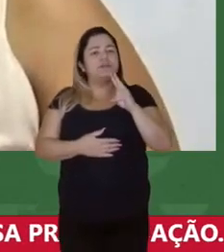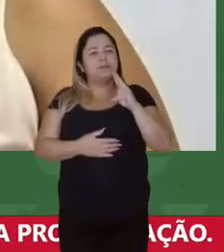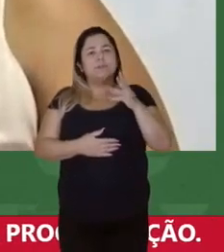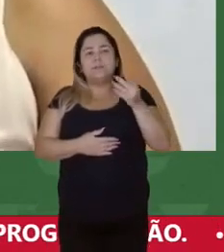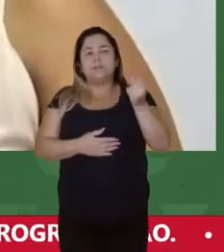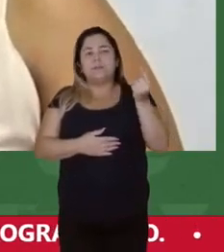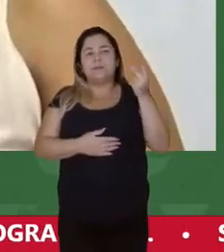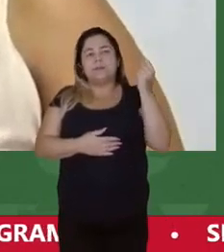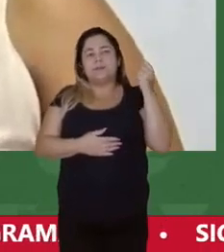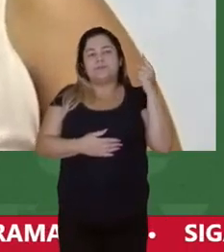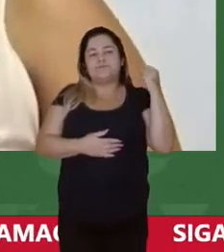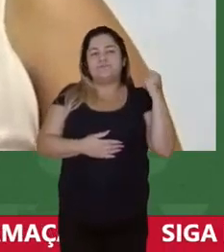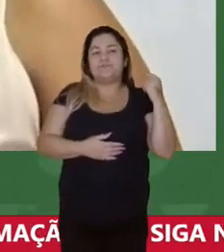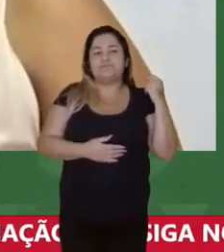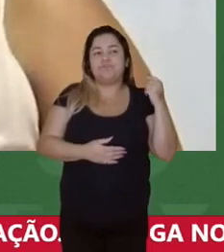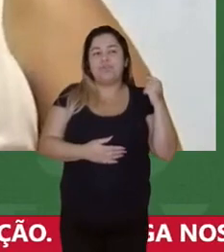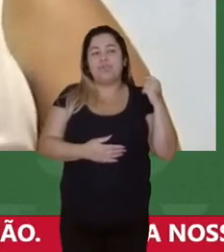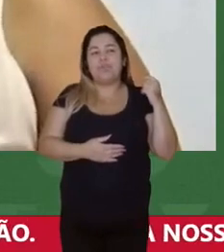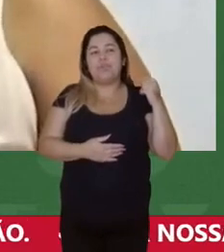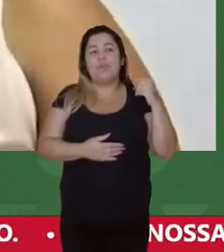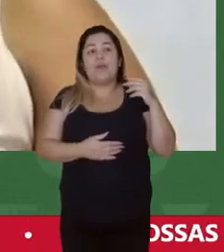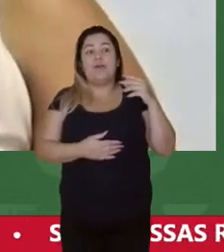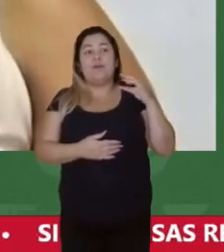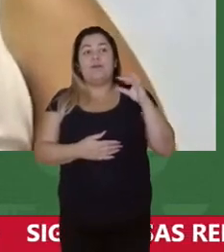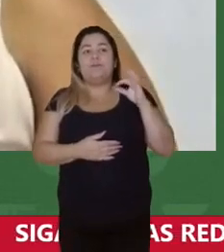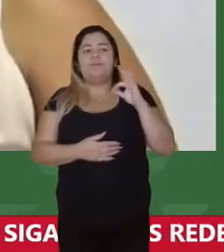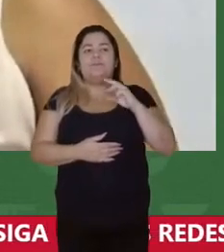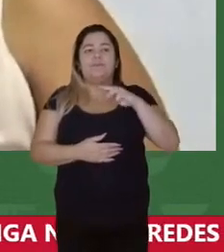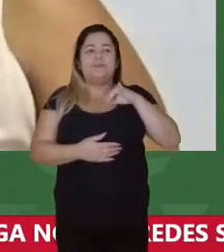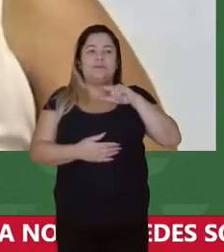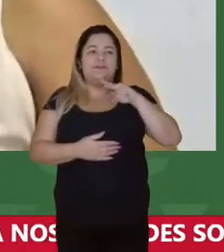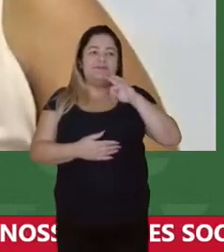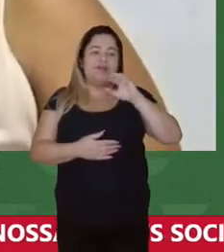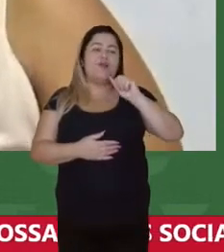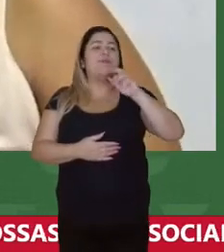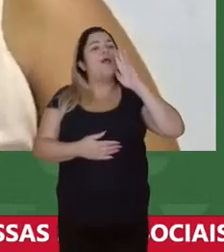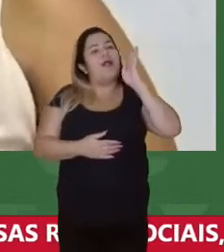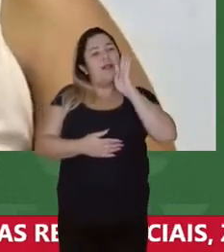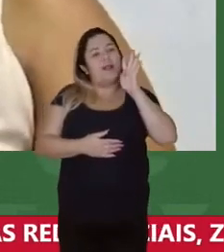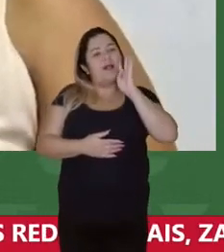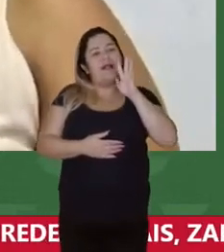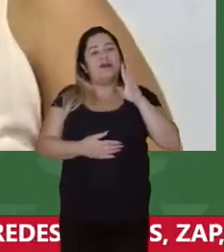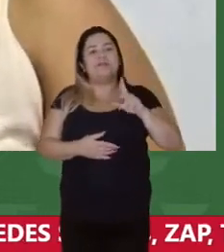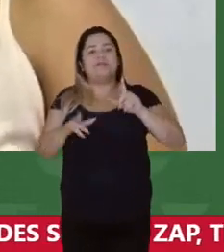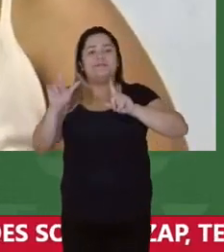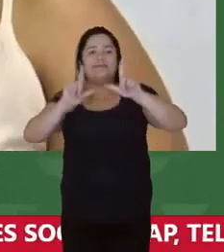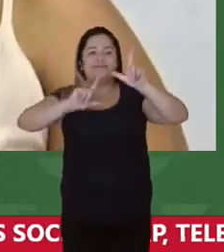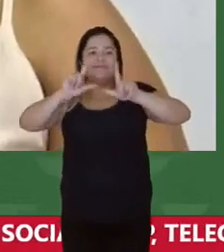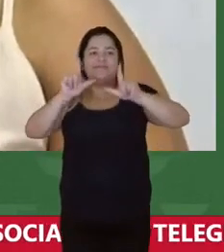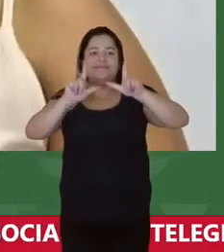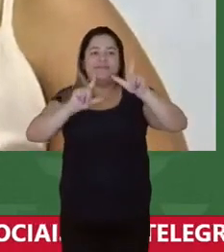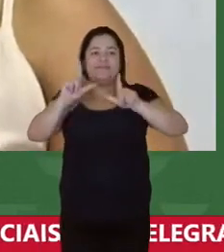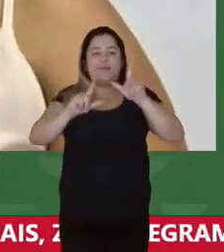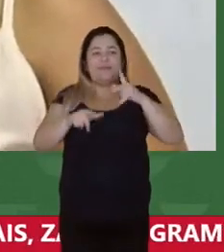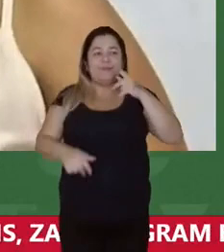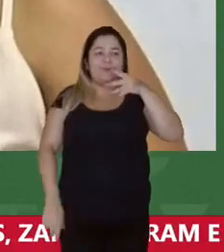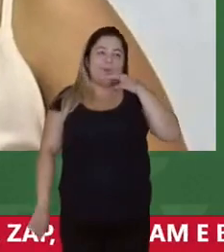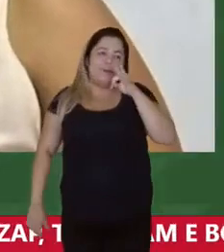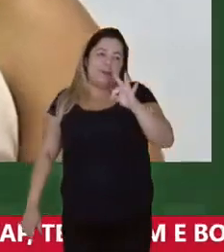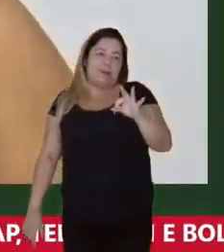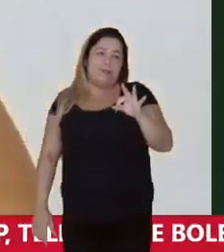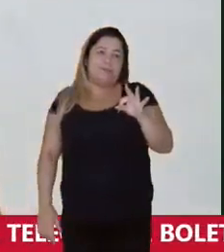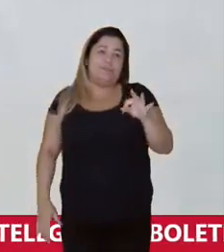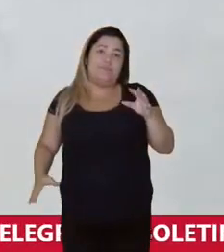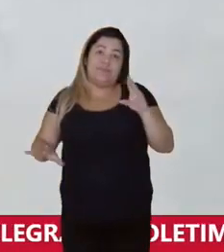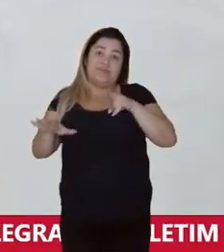época que eu militava na juventude. É muito legal estar aqui na TV PT na Câmara, nessa semana